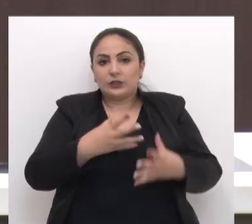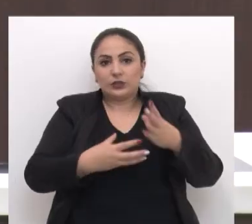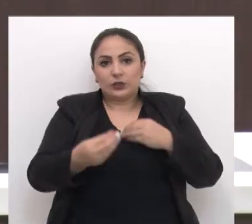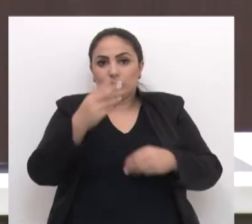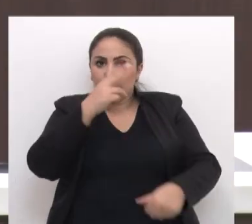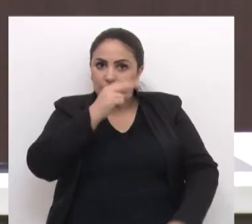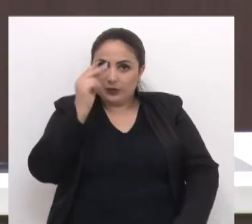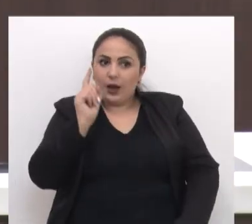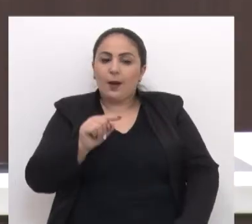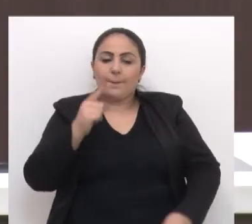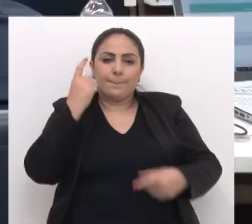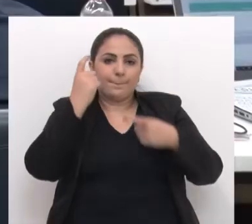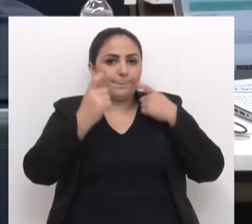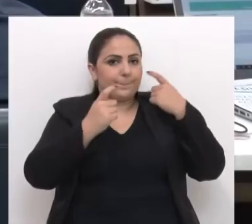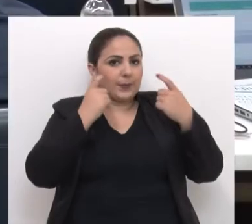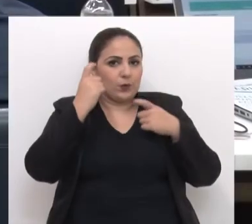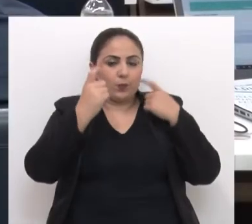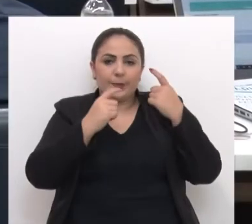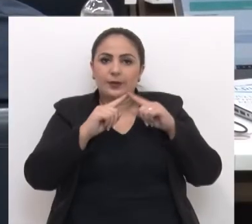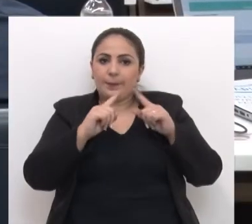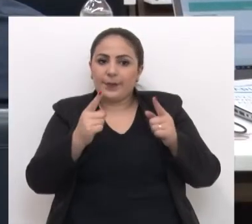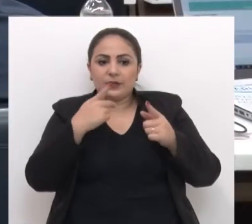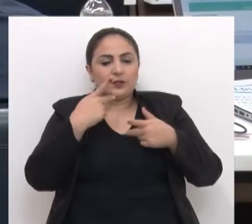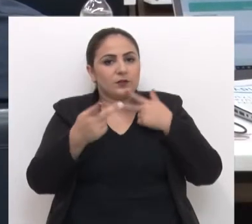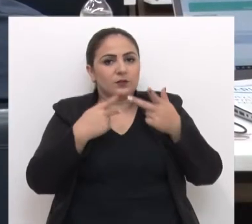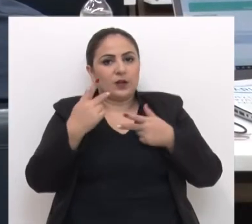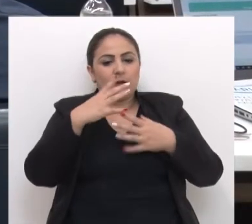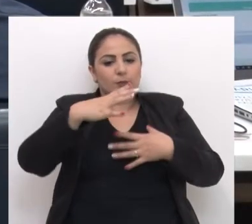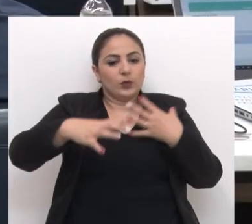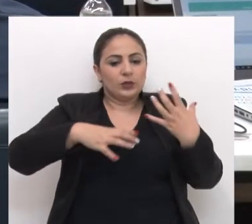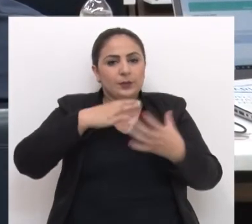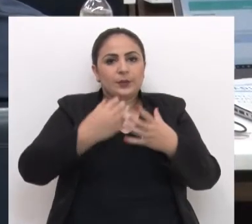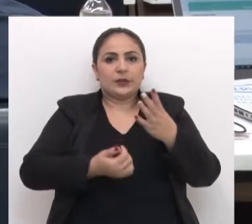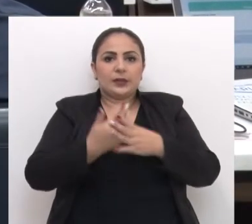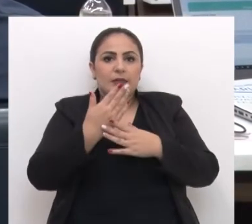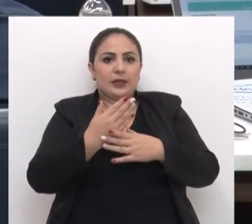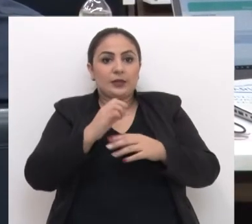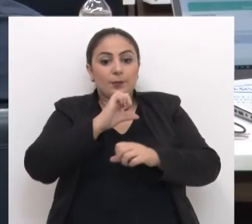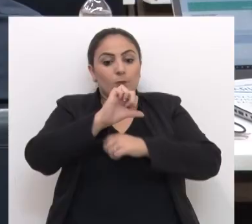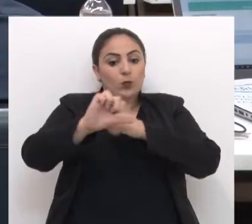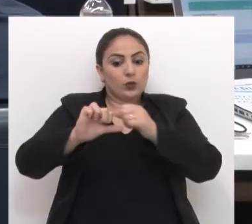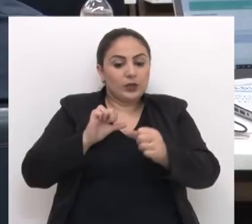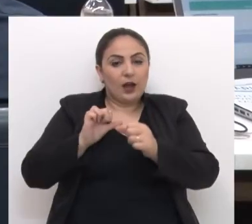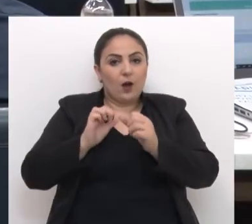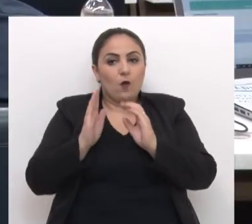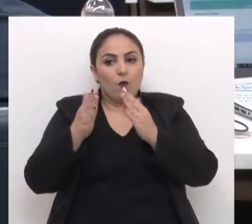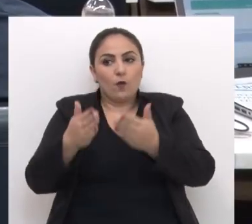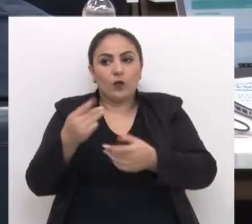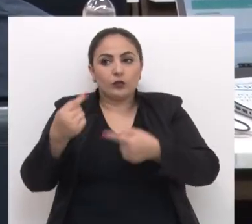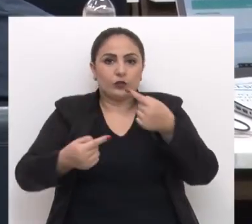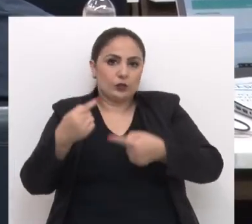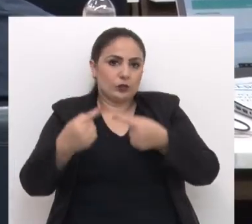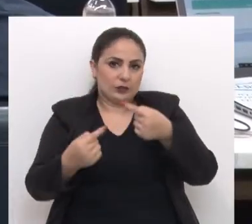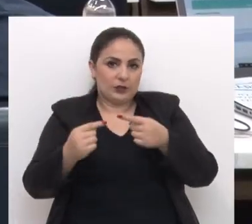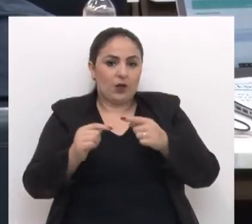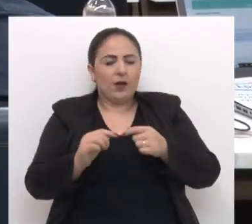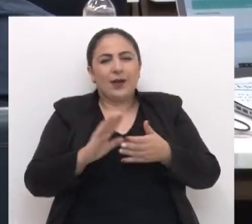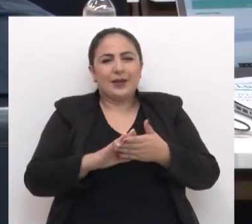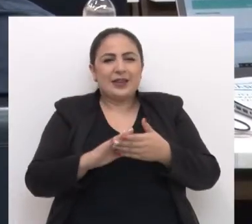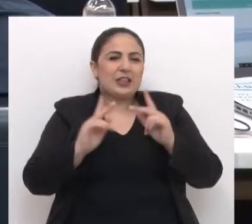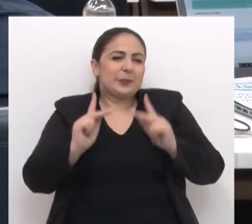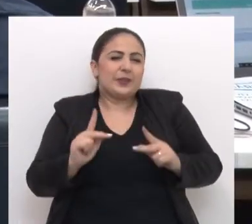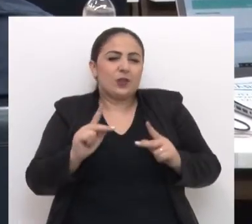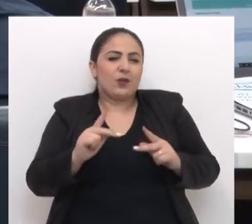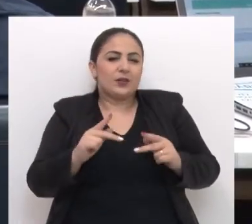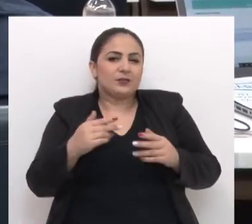municípios é preocupante, mas para ele a polêmica foi criada para mudar o foco de discussão do pacote e